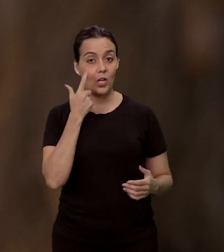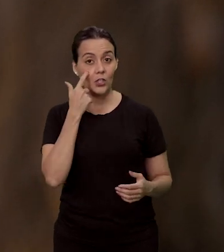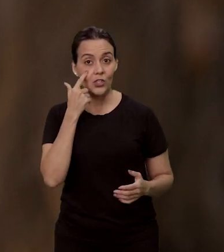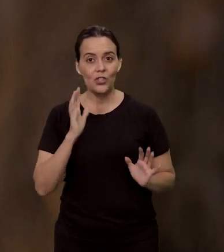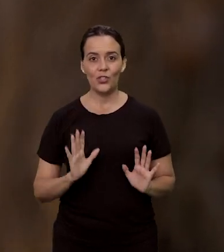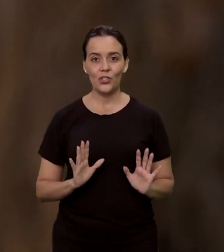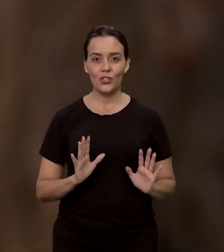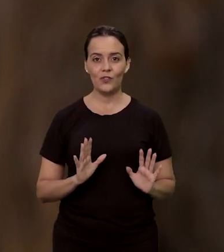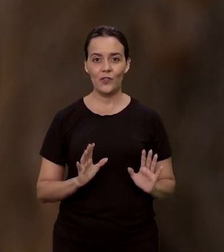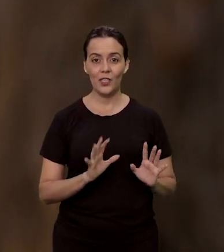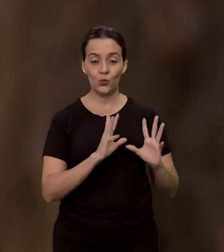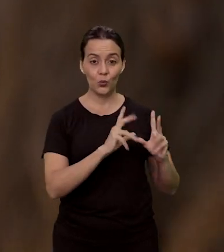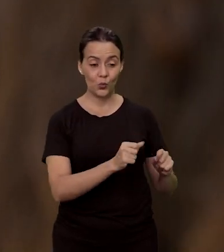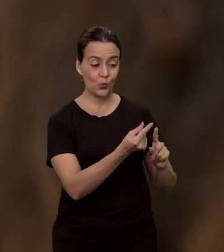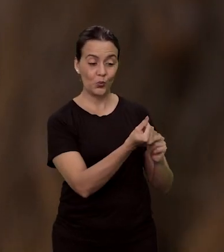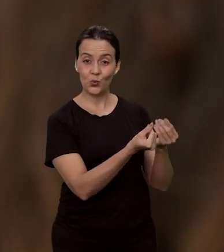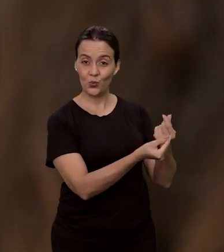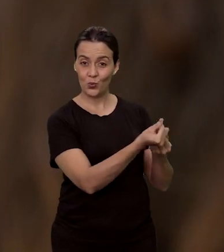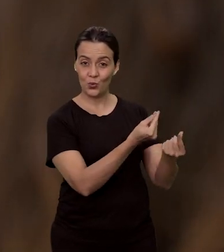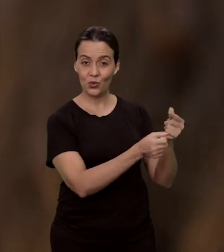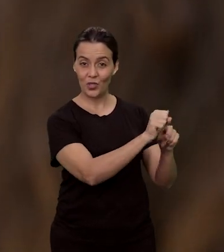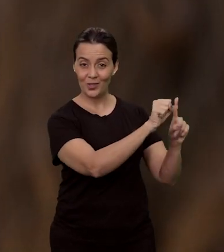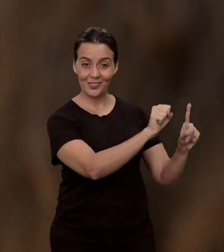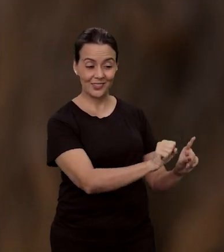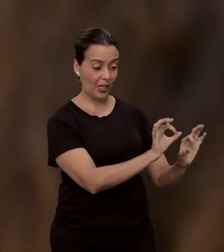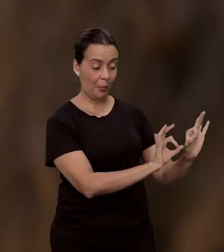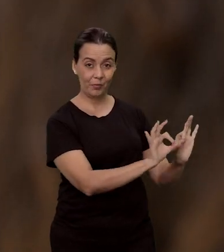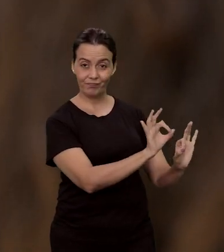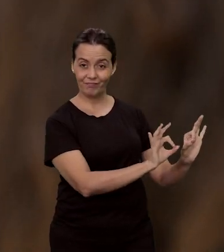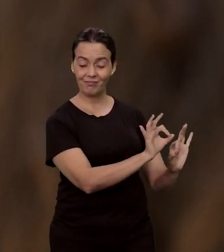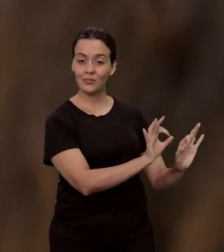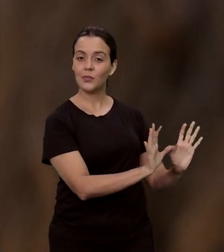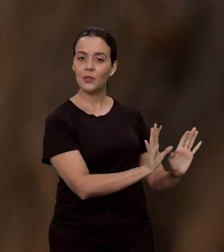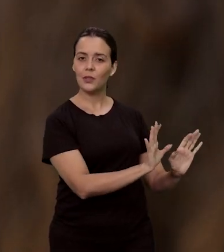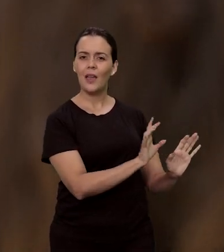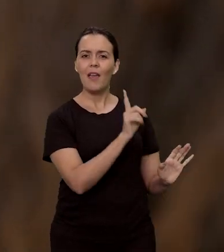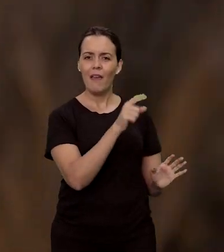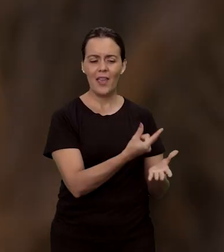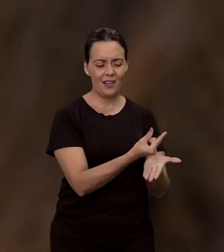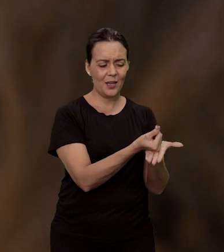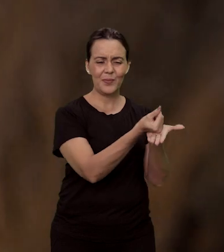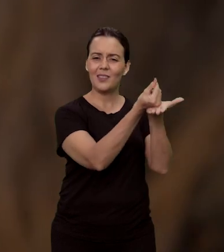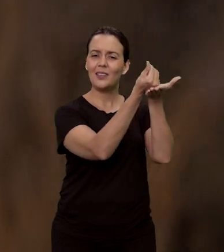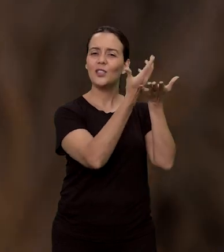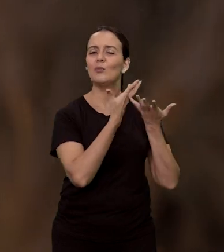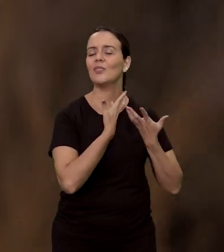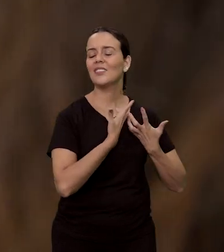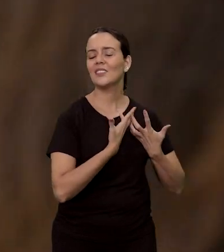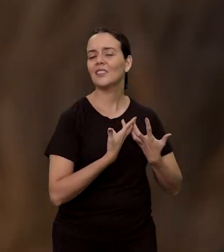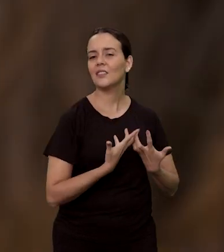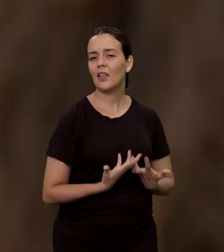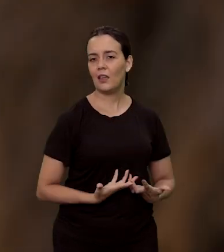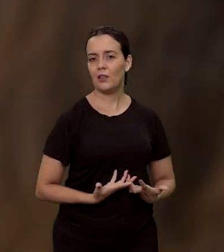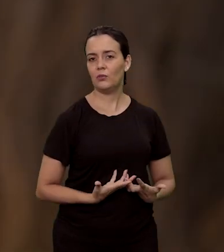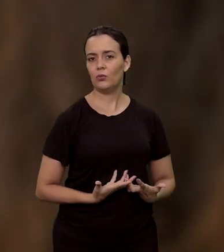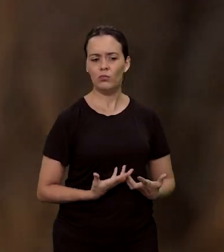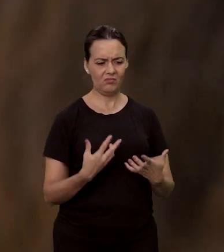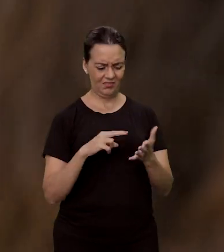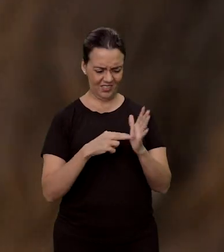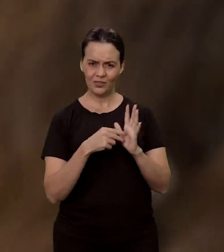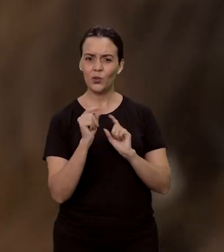pauta, e que eu chamo de um capitalismo cansado, né, porque ele não dá respostas